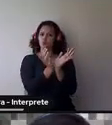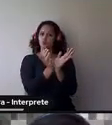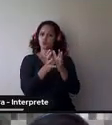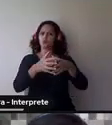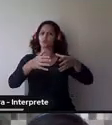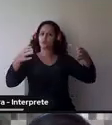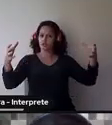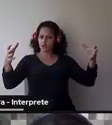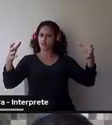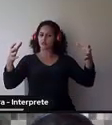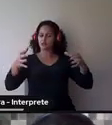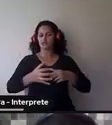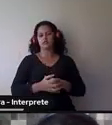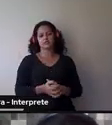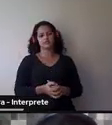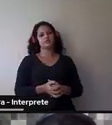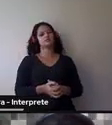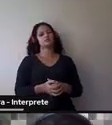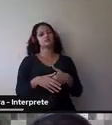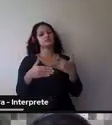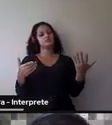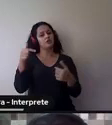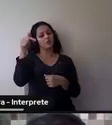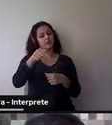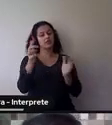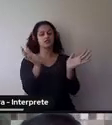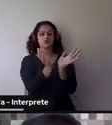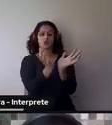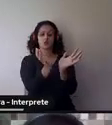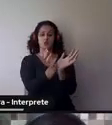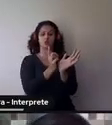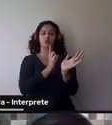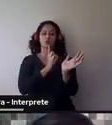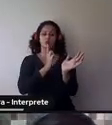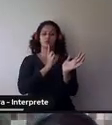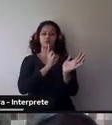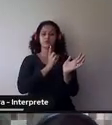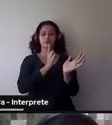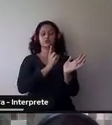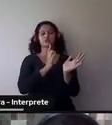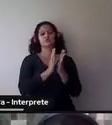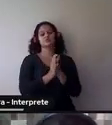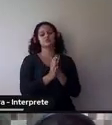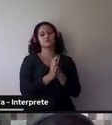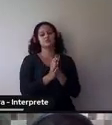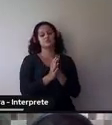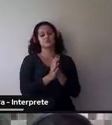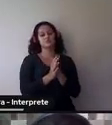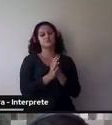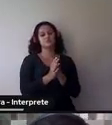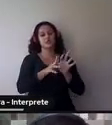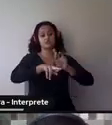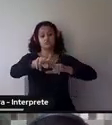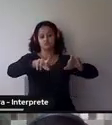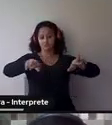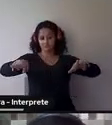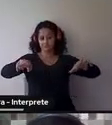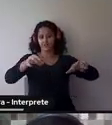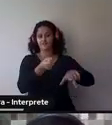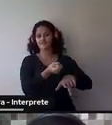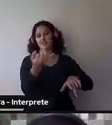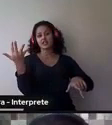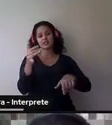então entre esse grupo existem as ordens Nocetales e Polyporales, e existe uma variedade de